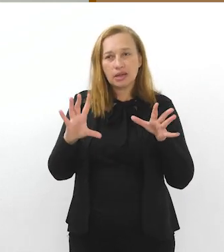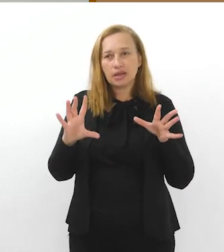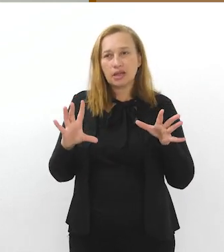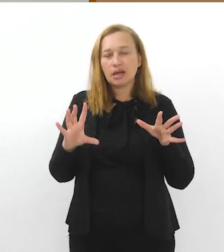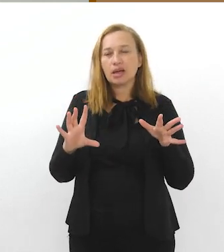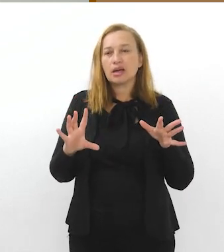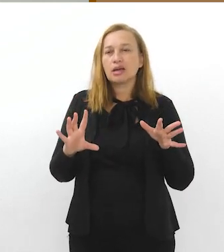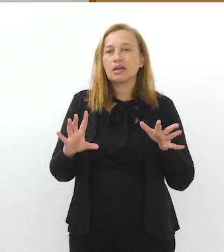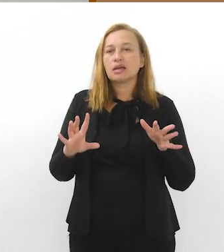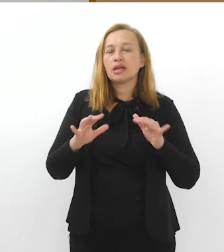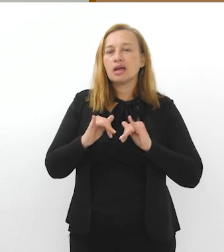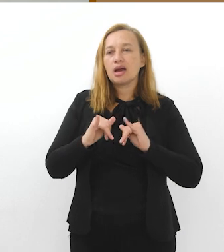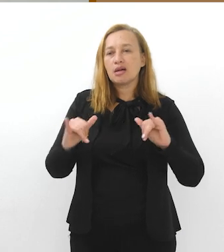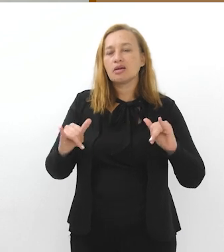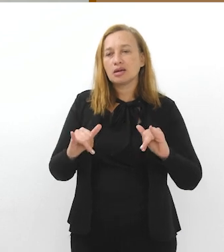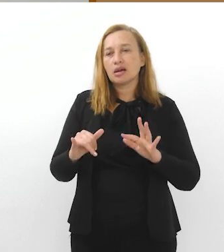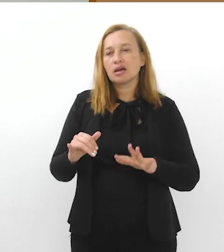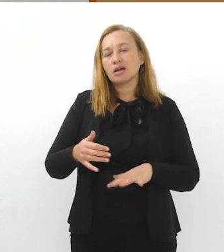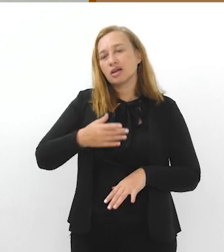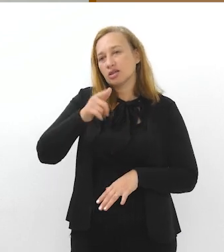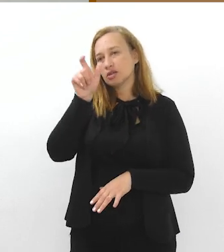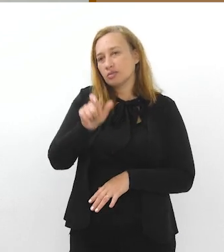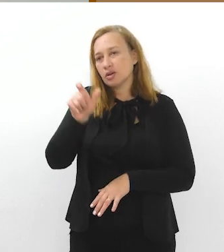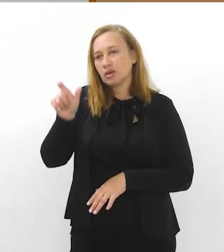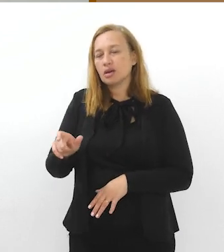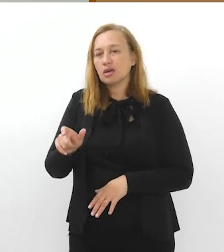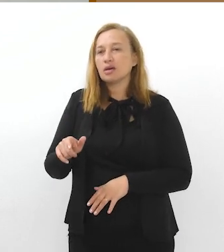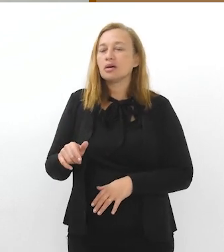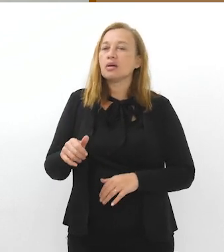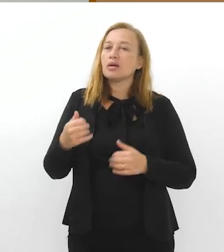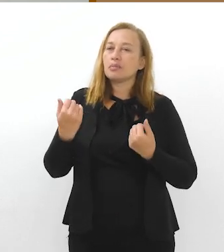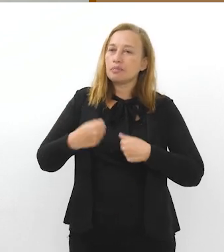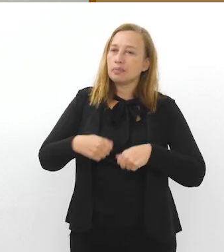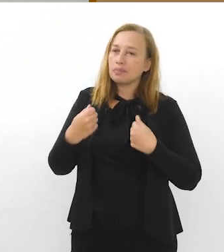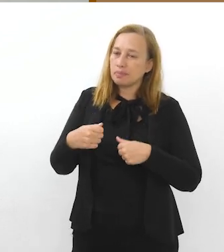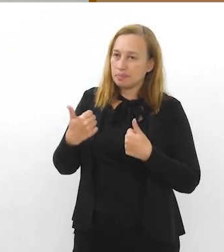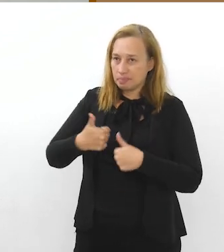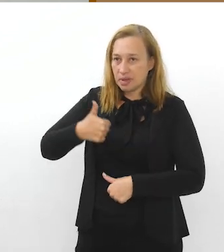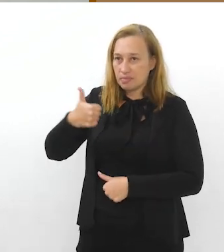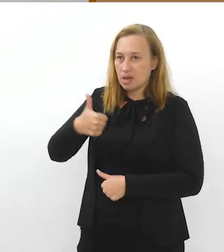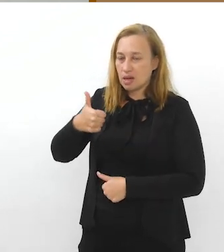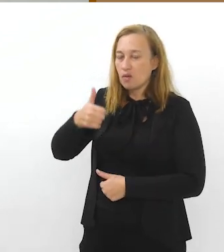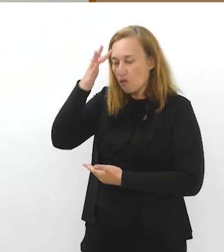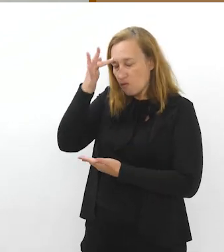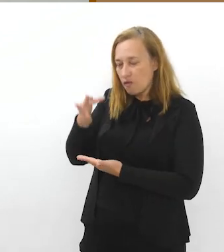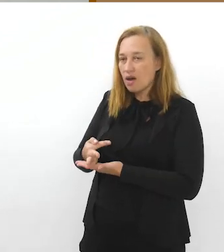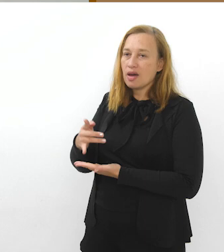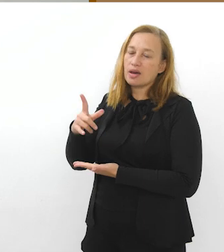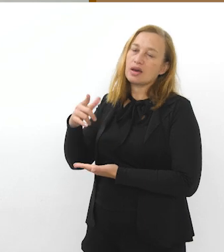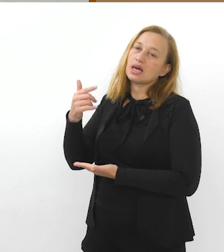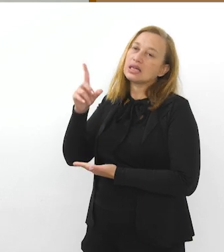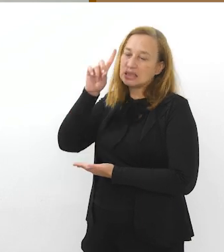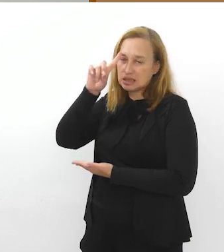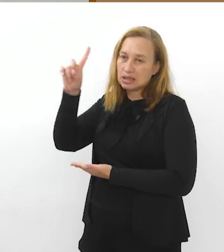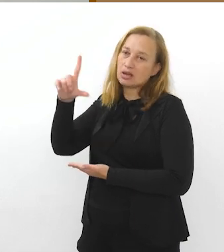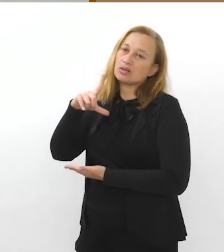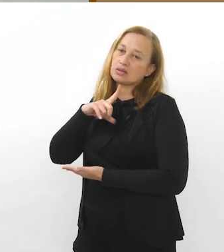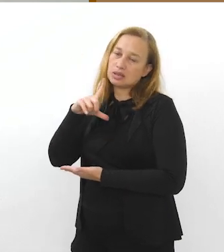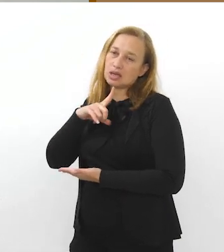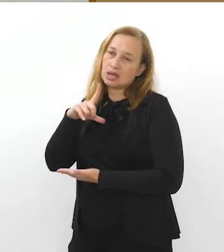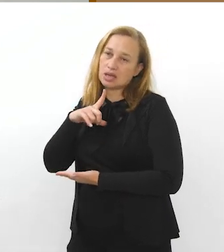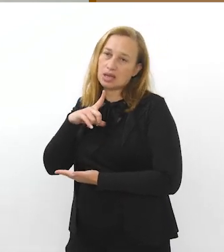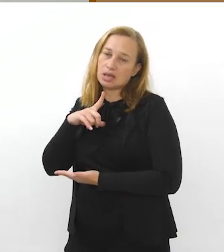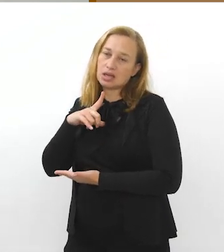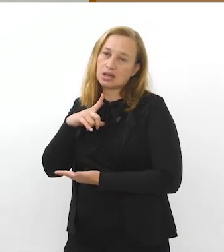quer. Então, quando eu falo nesse sentido de autonomia e significado, é tentar passar isso para as pessoas. Primeiro,